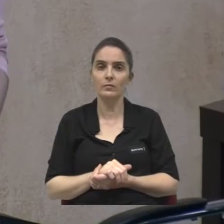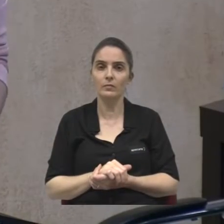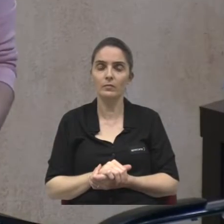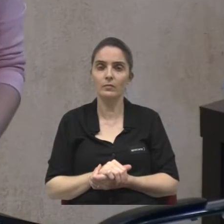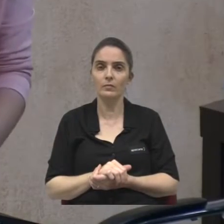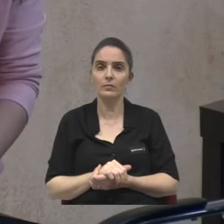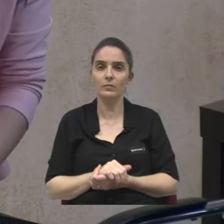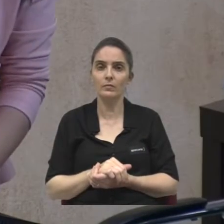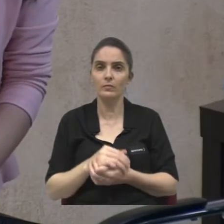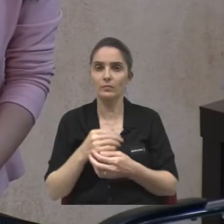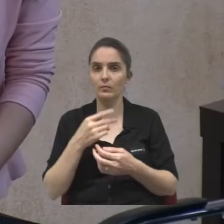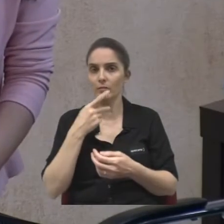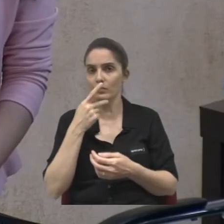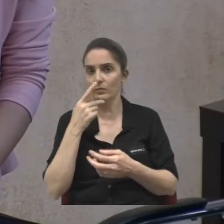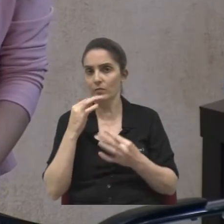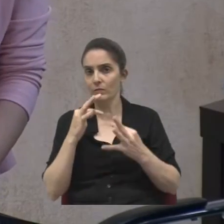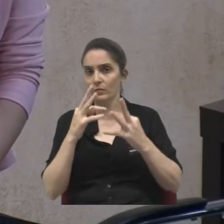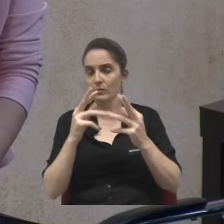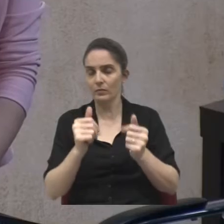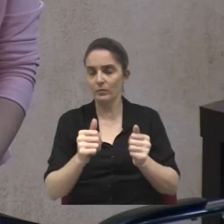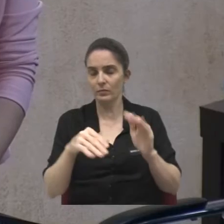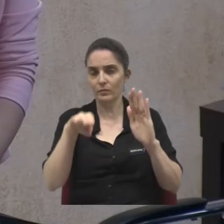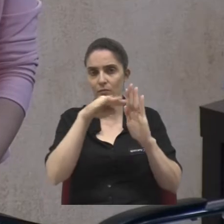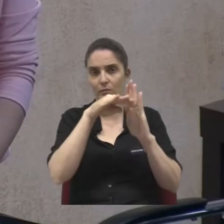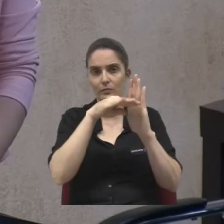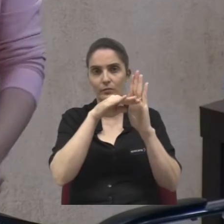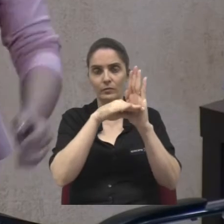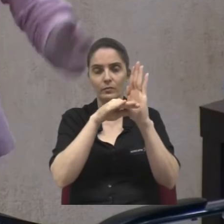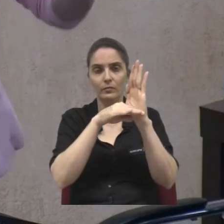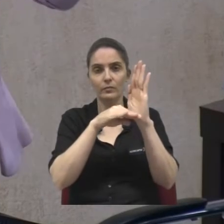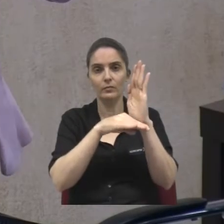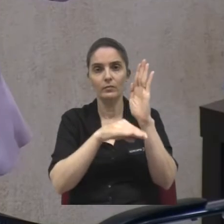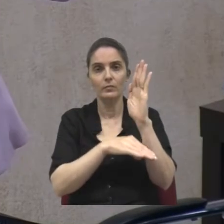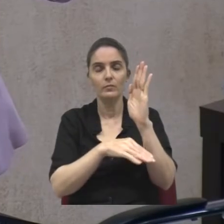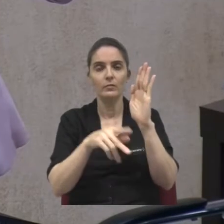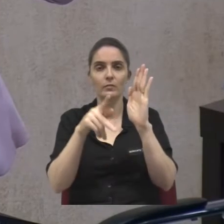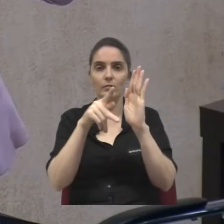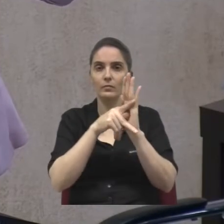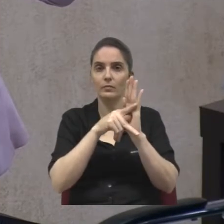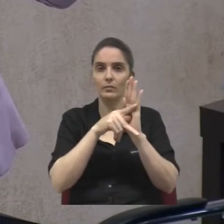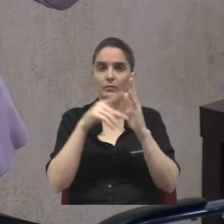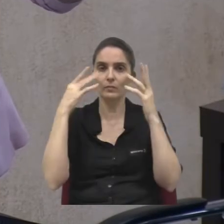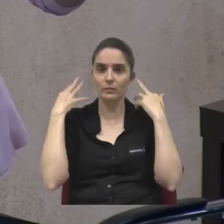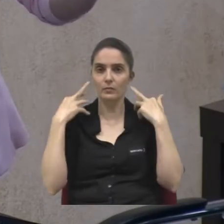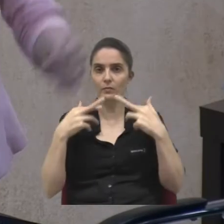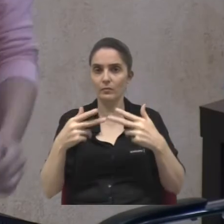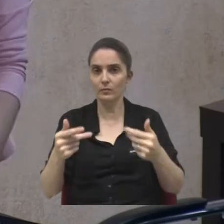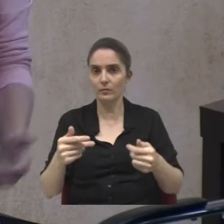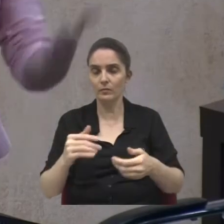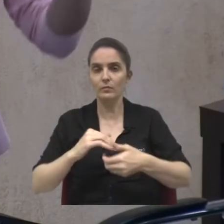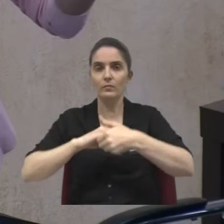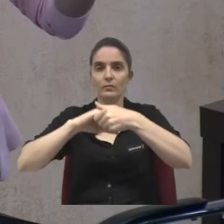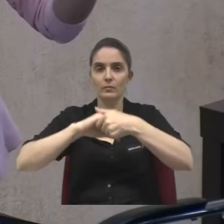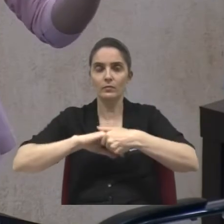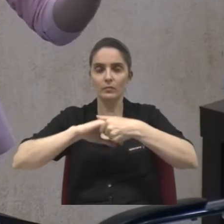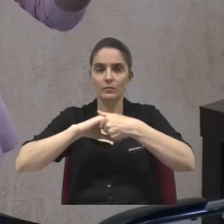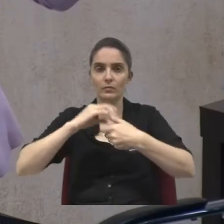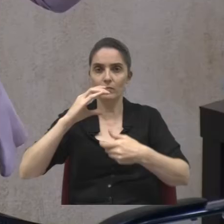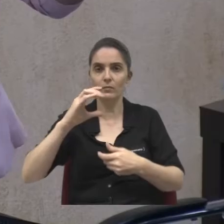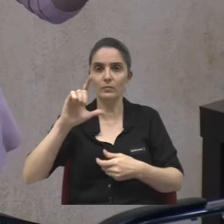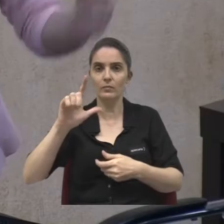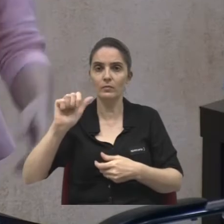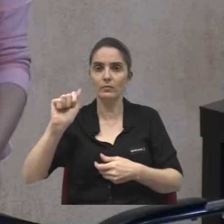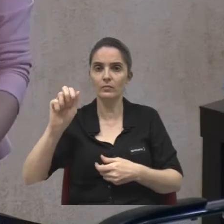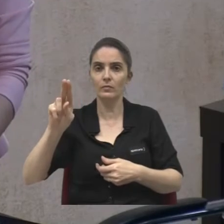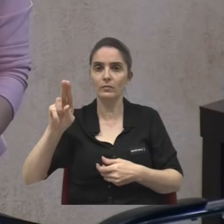os requerimentos subsequentes, eles eram da causa animal. Gostaria de cumprimentar aqui o Dr. Cláudio Zalaf, que eu tive a honra de ter